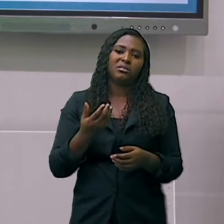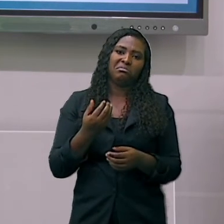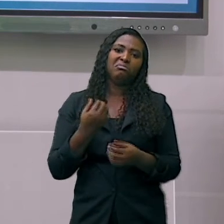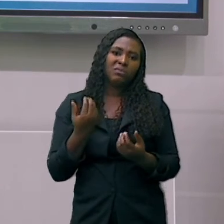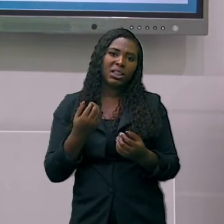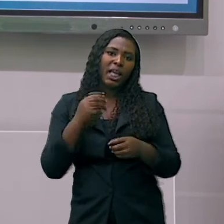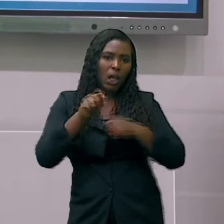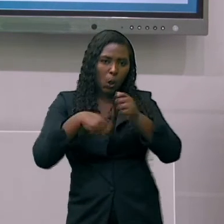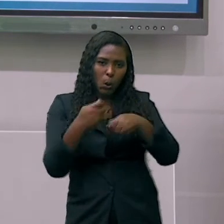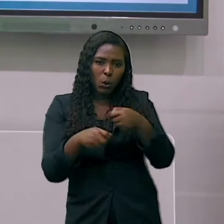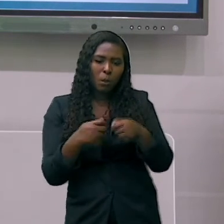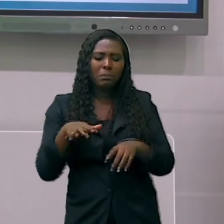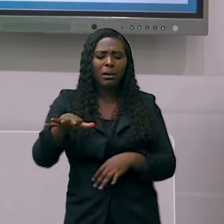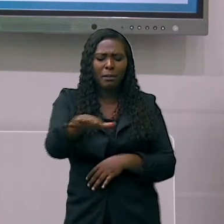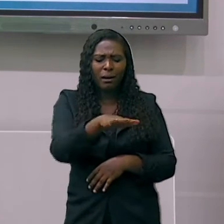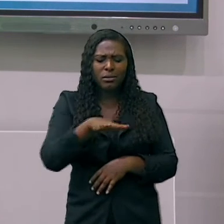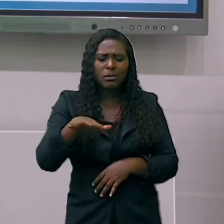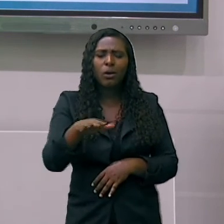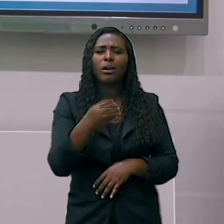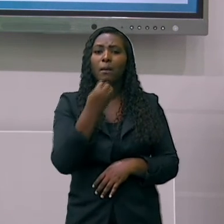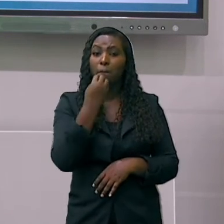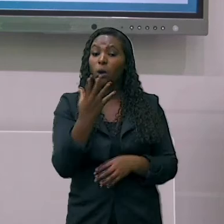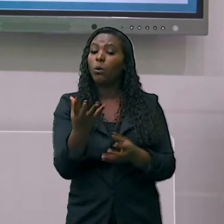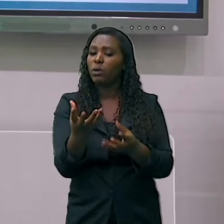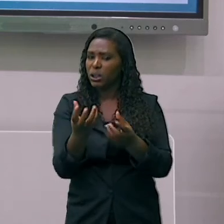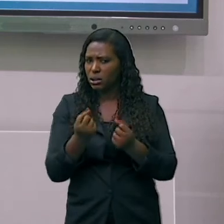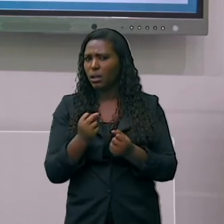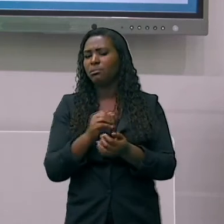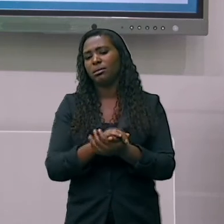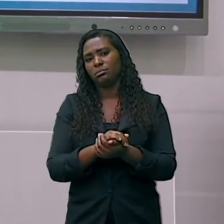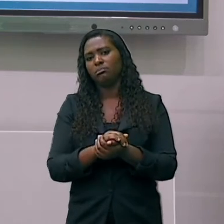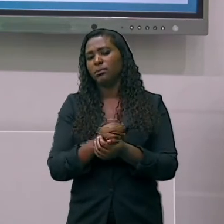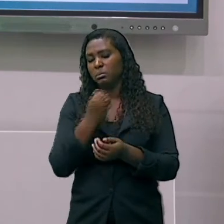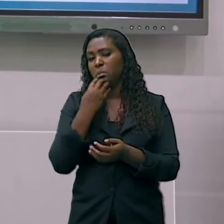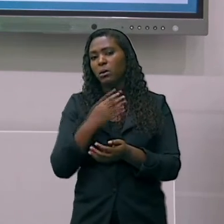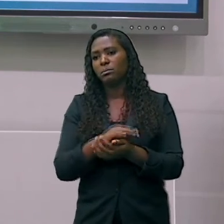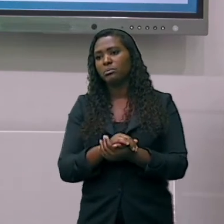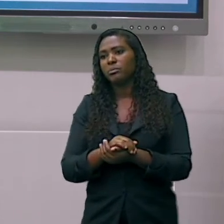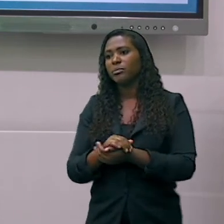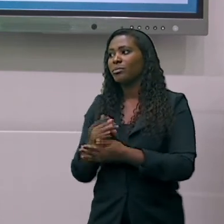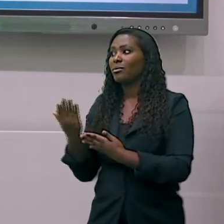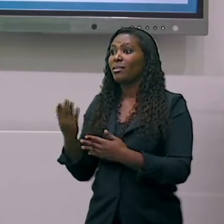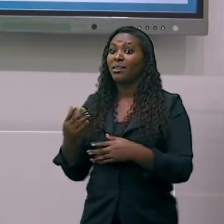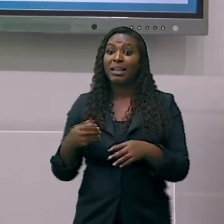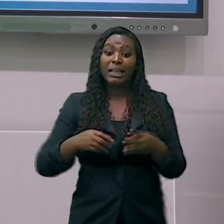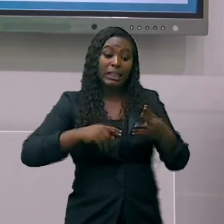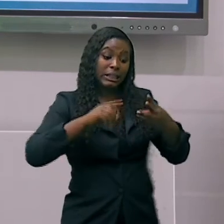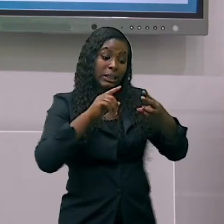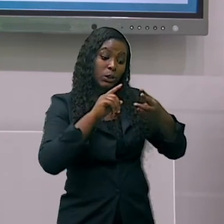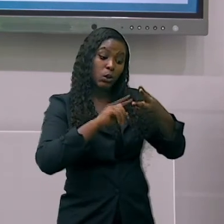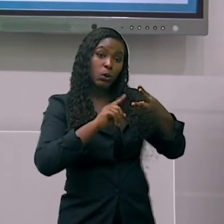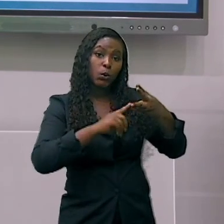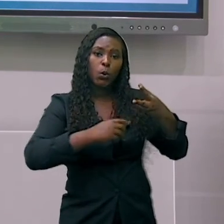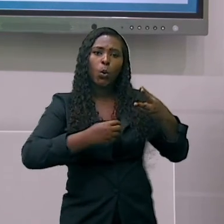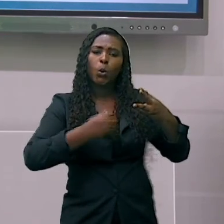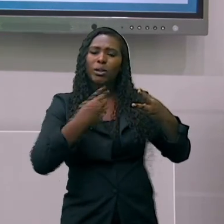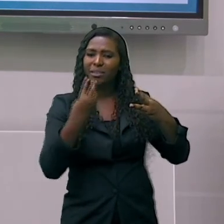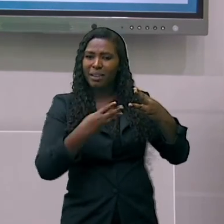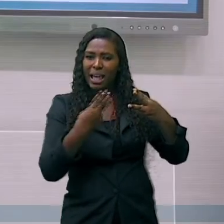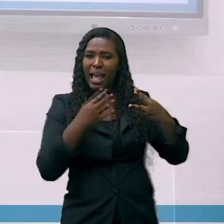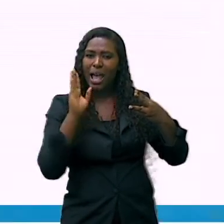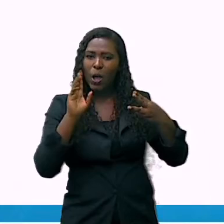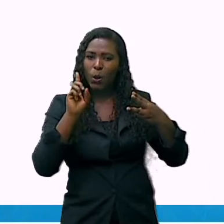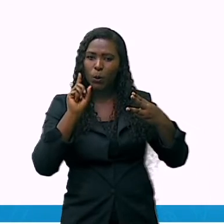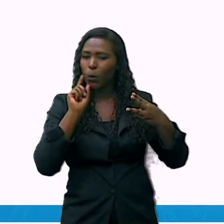região. O terceiro tipo é denominado mar aberto. Ele apresenta